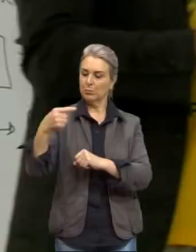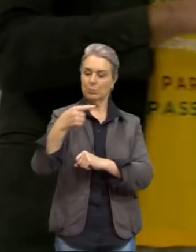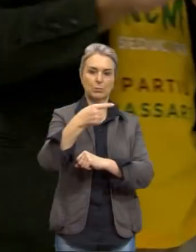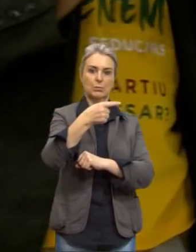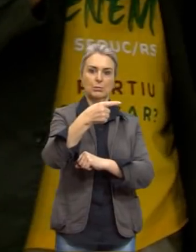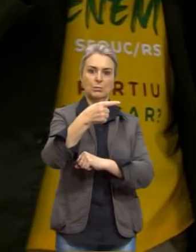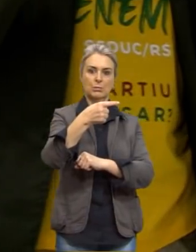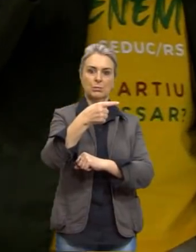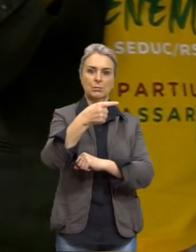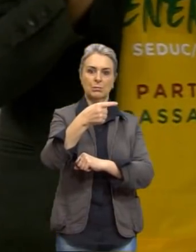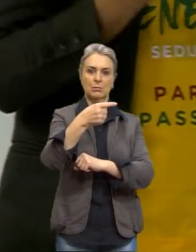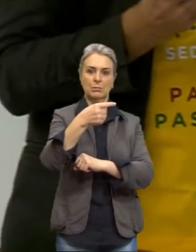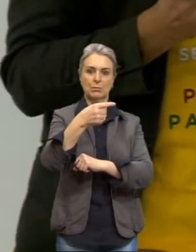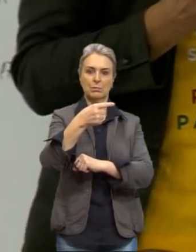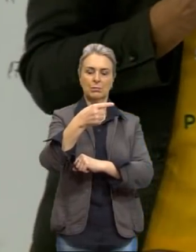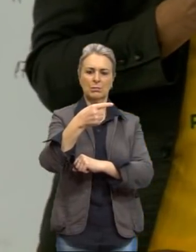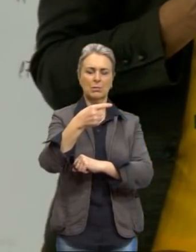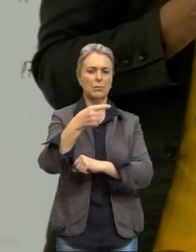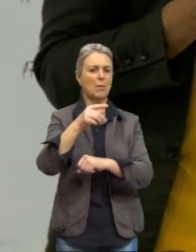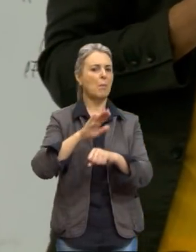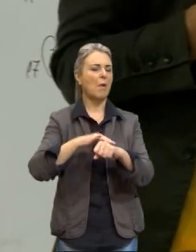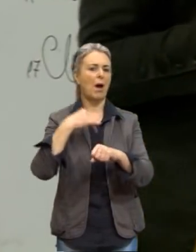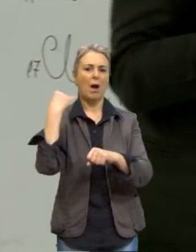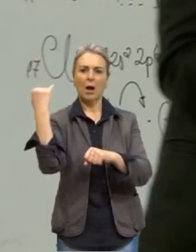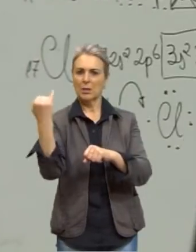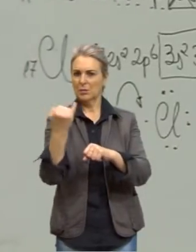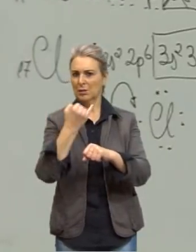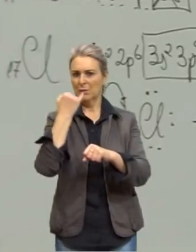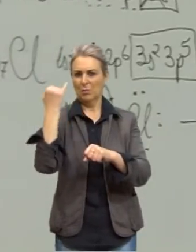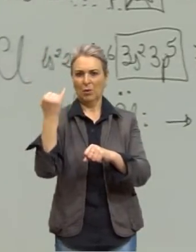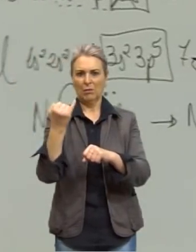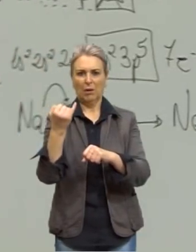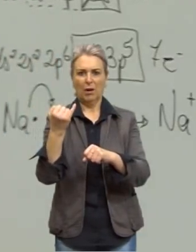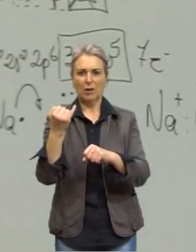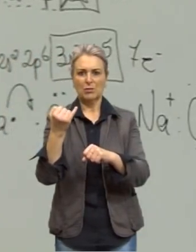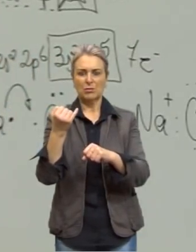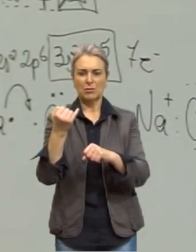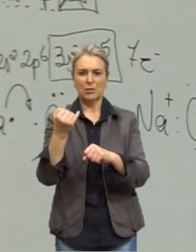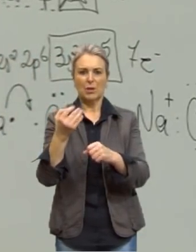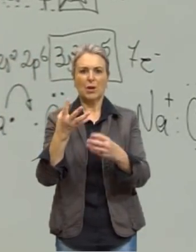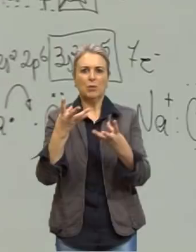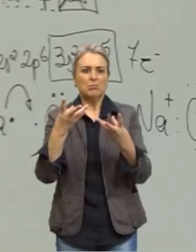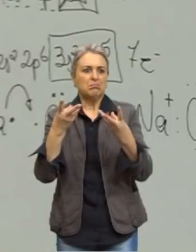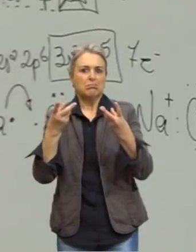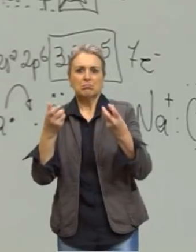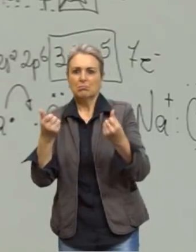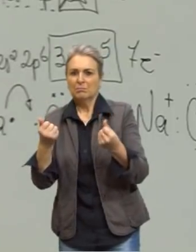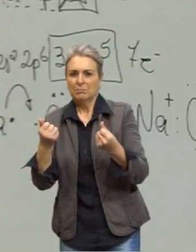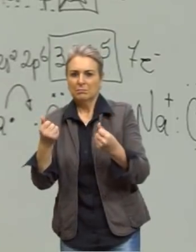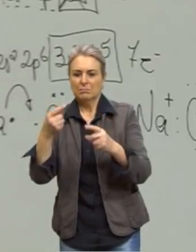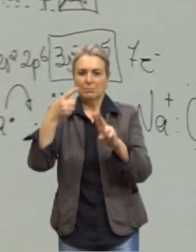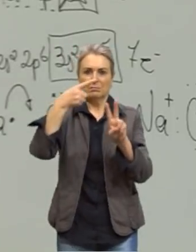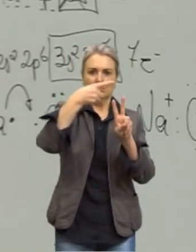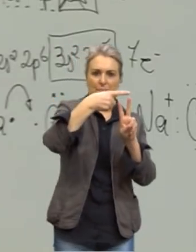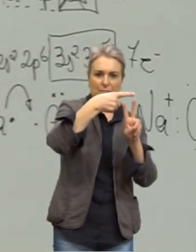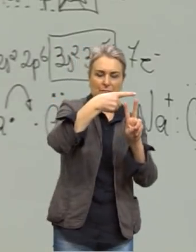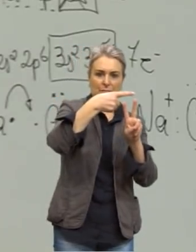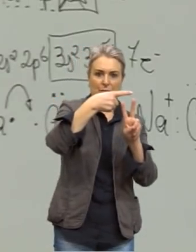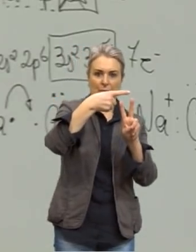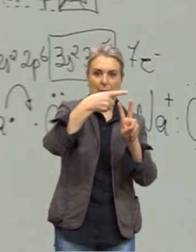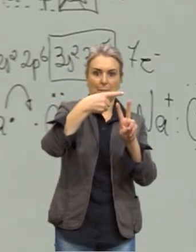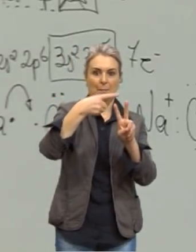não importa a intensidade desse vetor o que importa é que o meu momento dipolar é